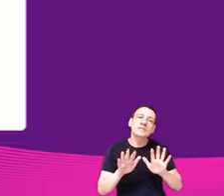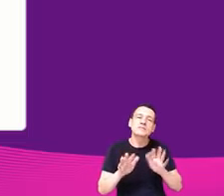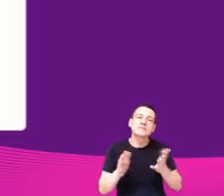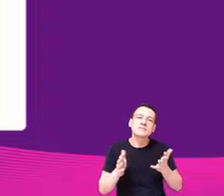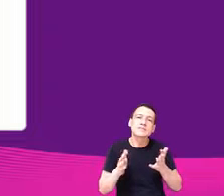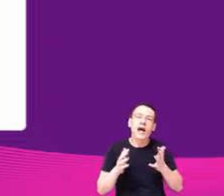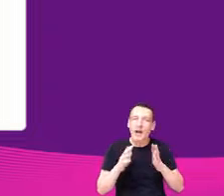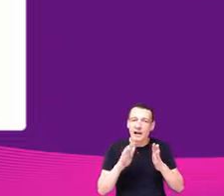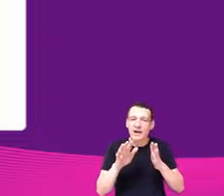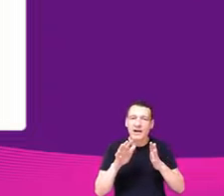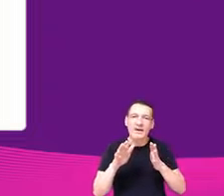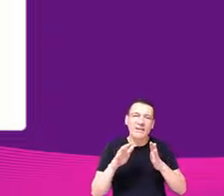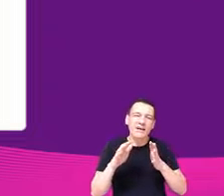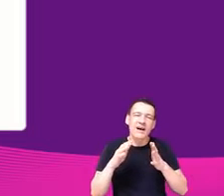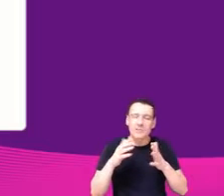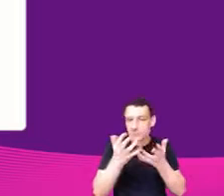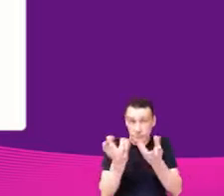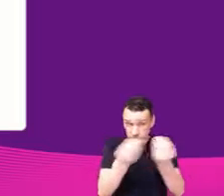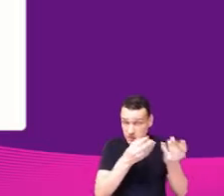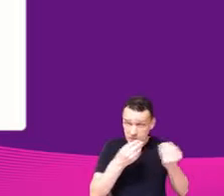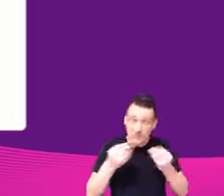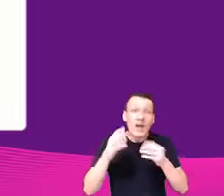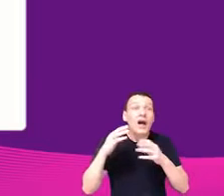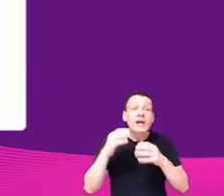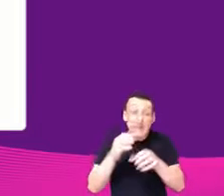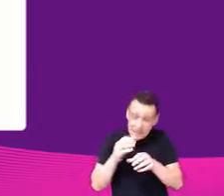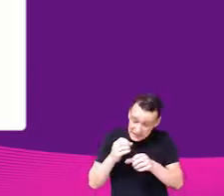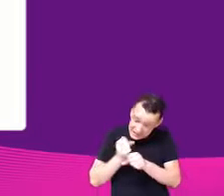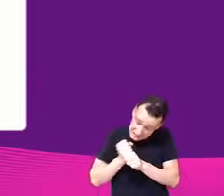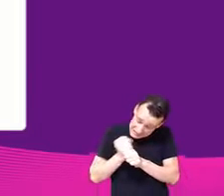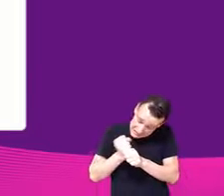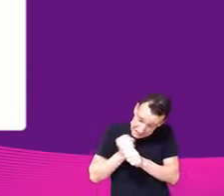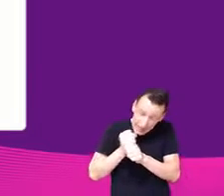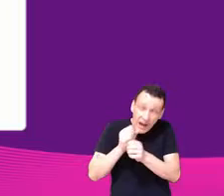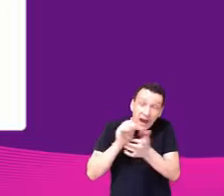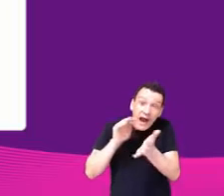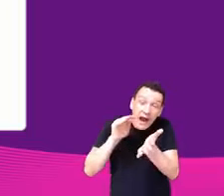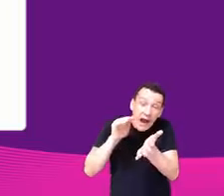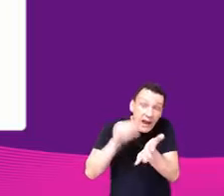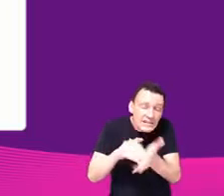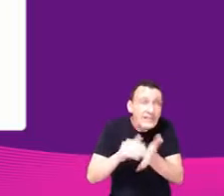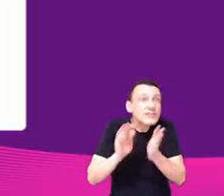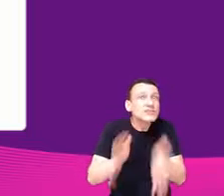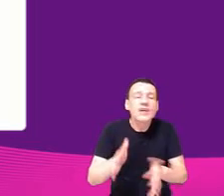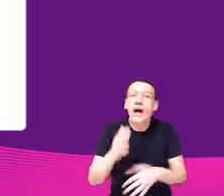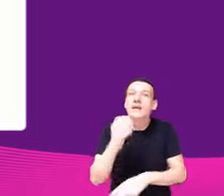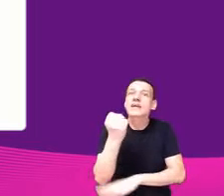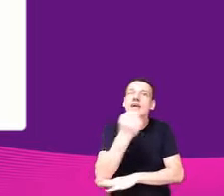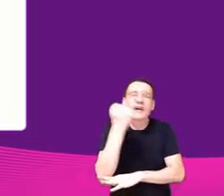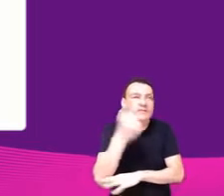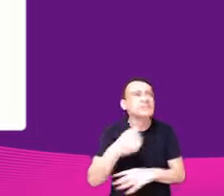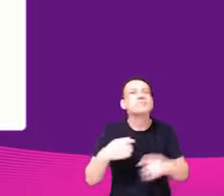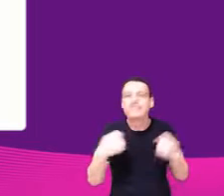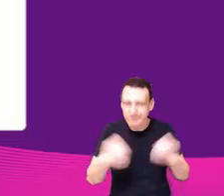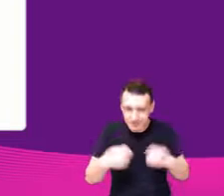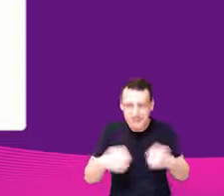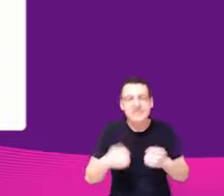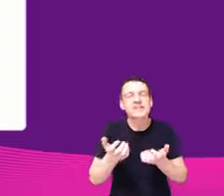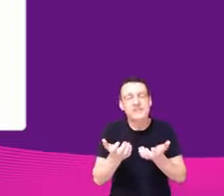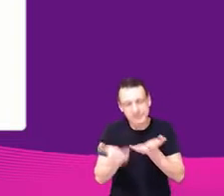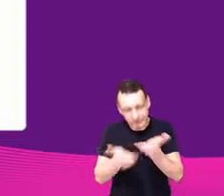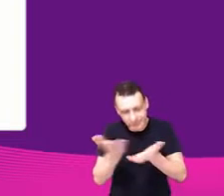tardios e necessita de um tratamento para essa doença de alto custo e alta